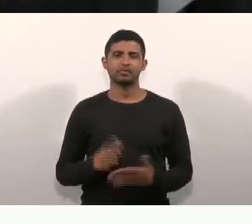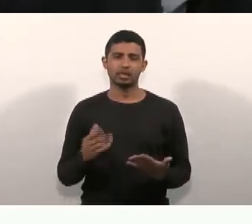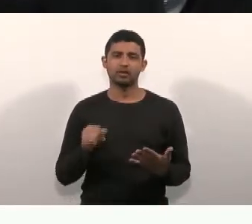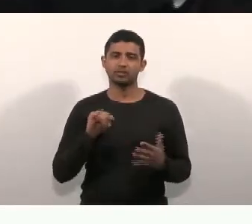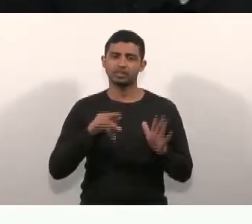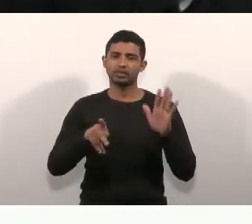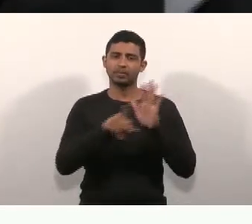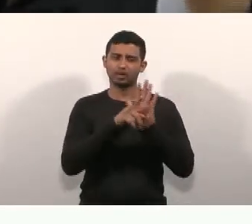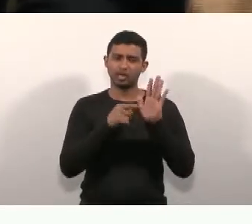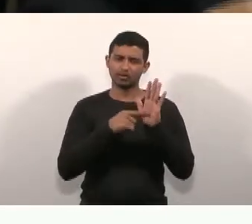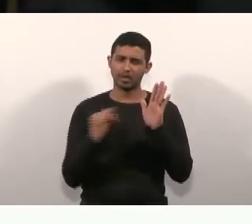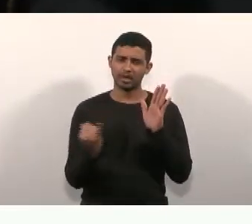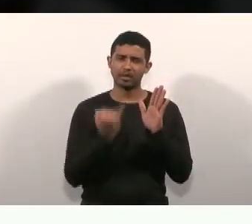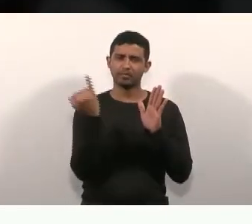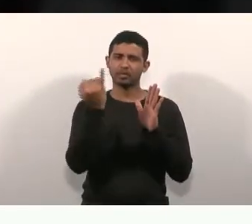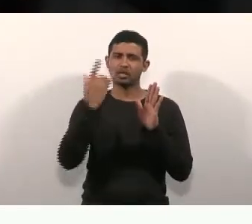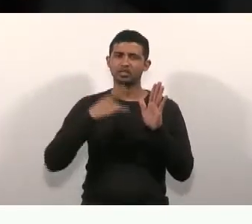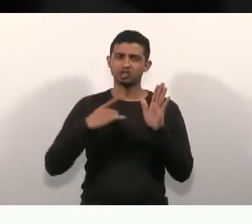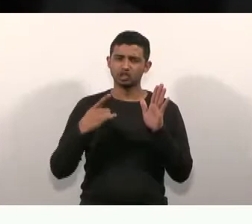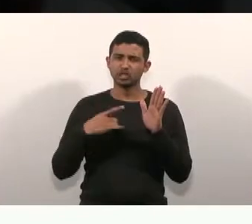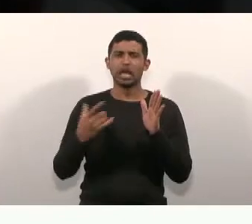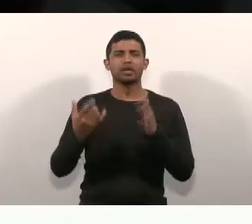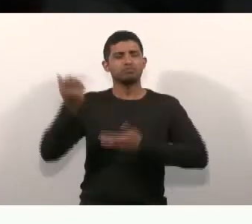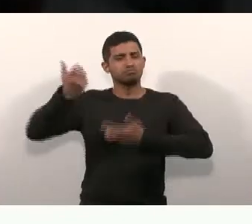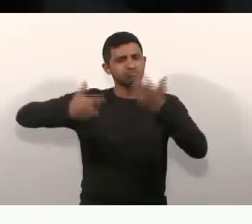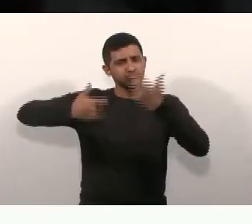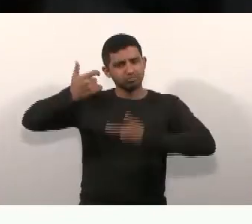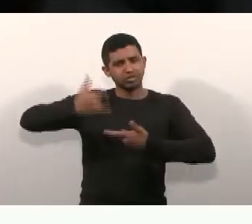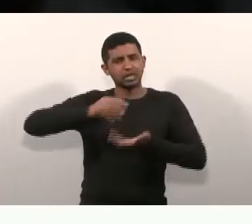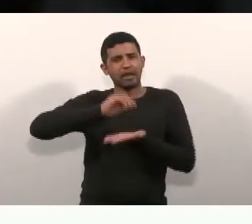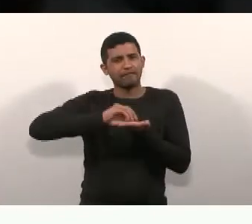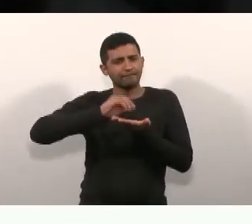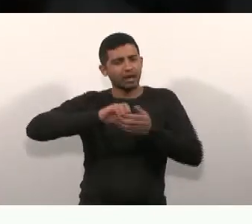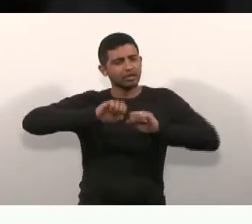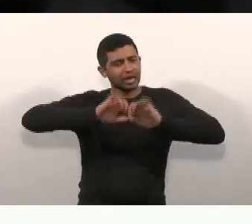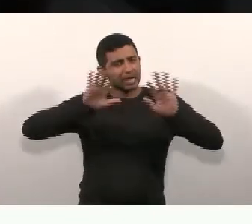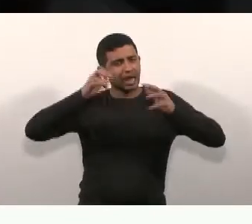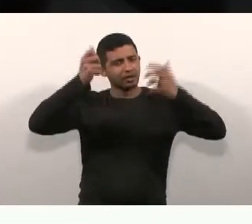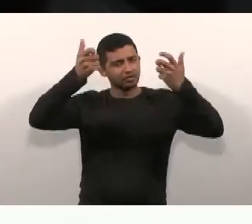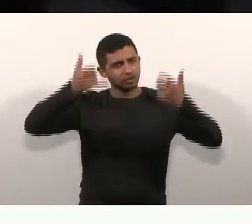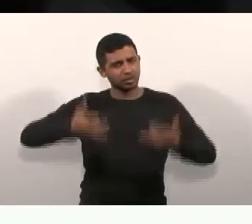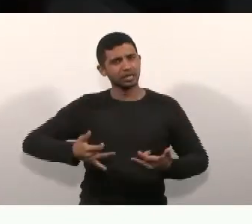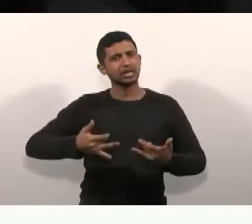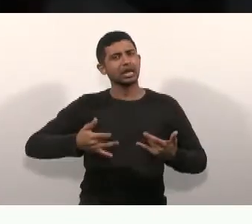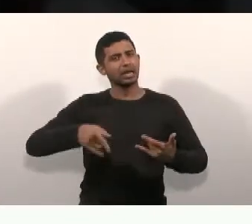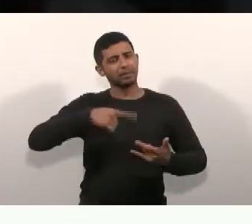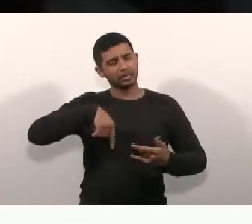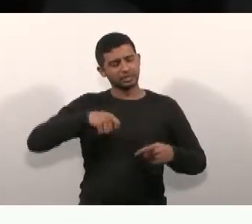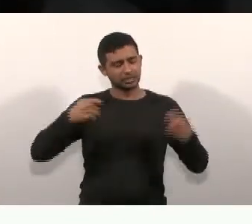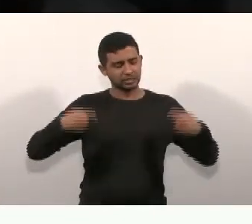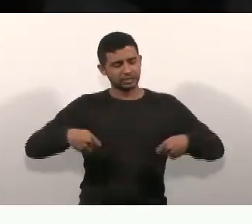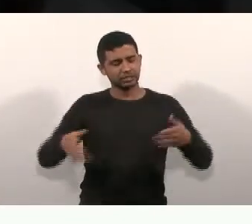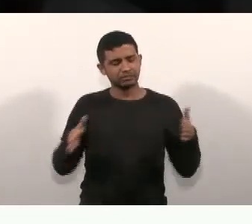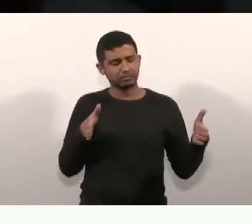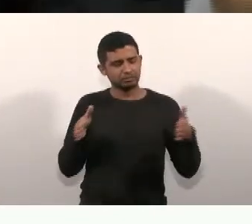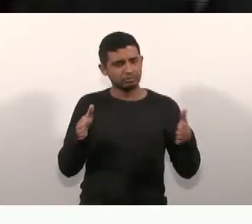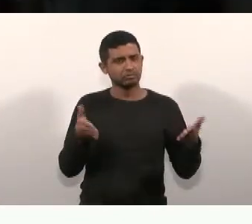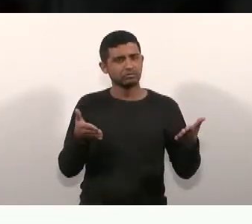projeto importante, se tem algum outro fundamento que também não foi tão esclarecido, possa ter uma validade maior. Mas eu